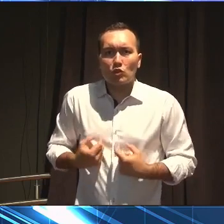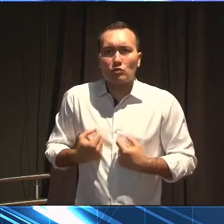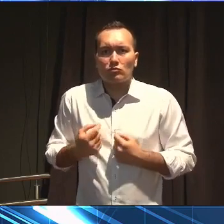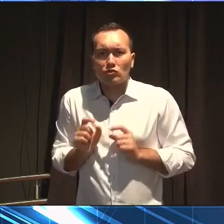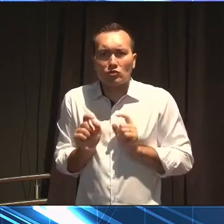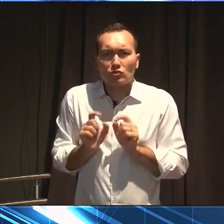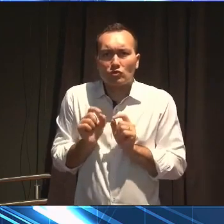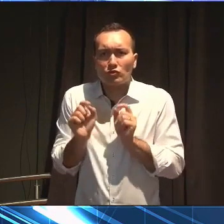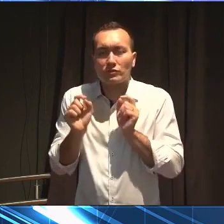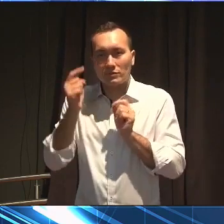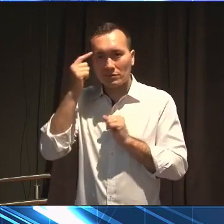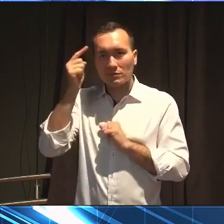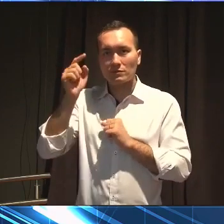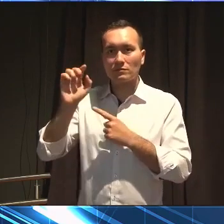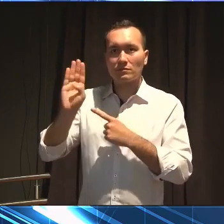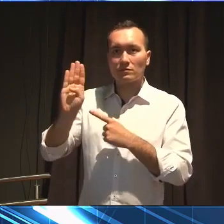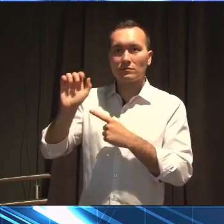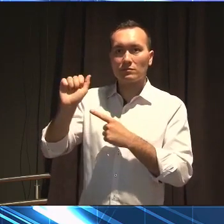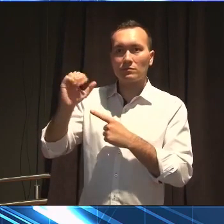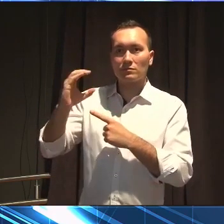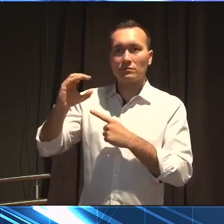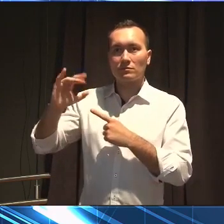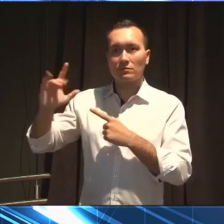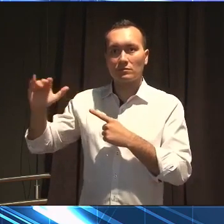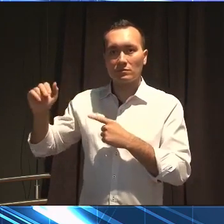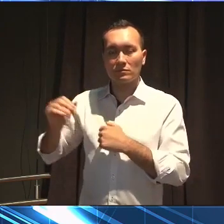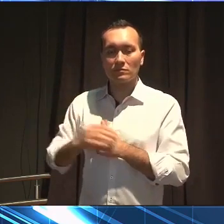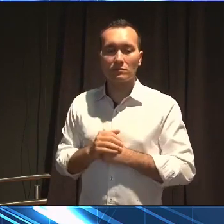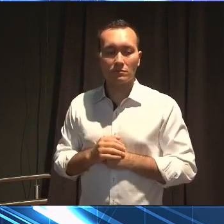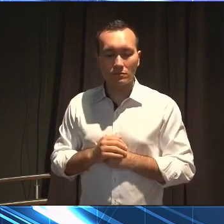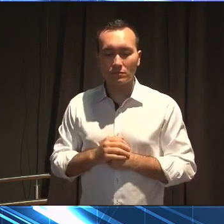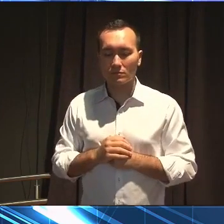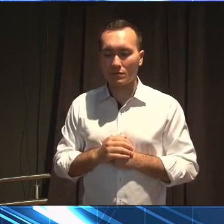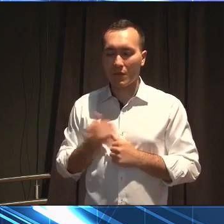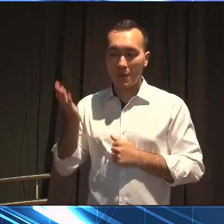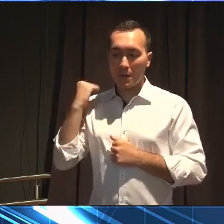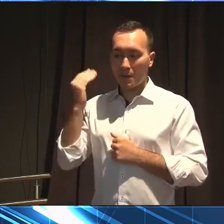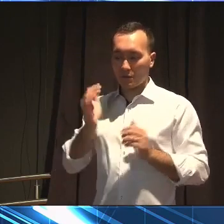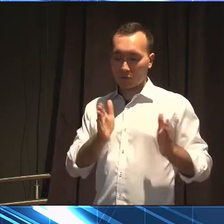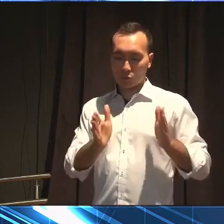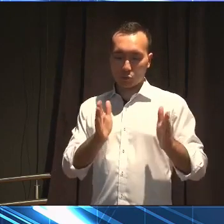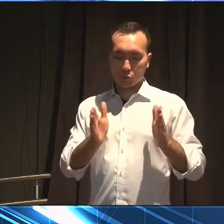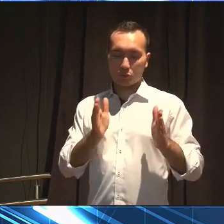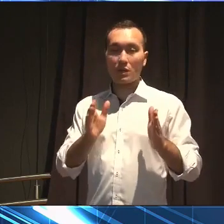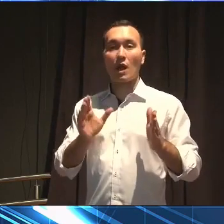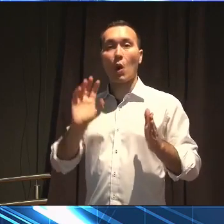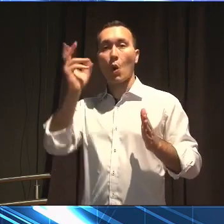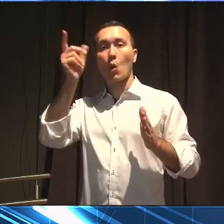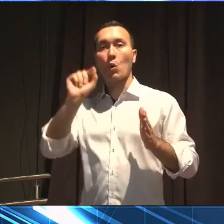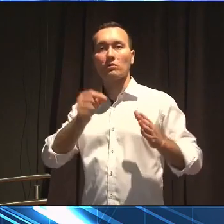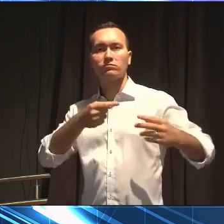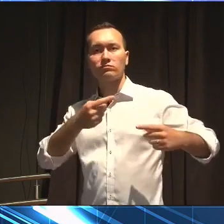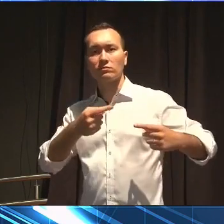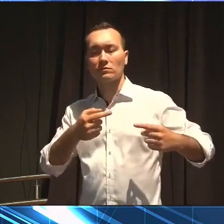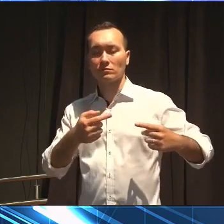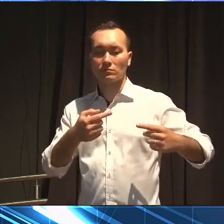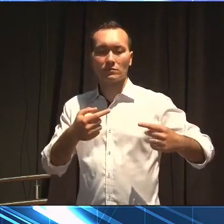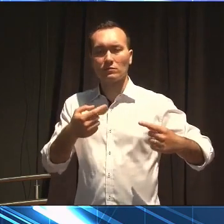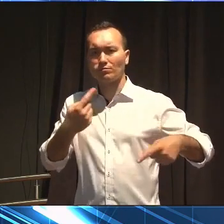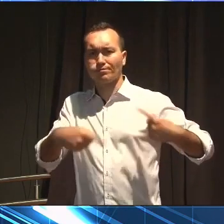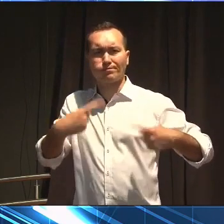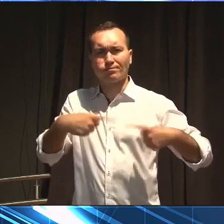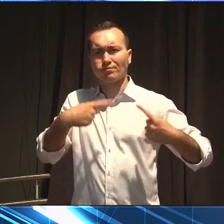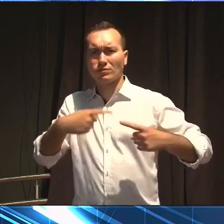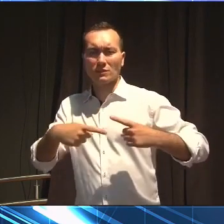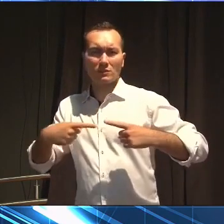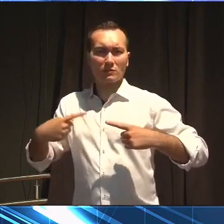de grande, evolução criativa, né, deveria ser sempre, mas a gente sabe que algumas guerras